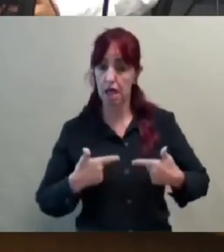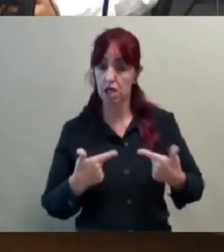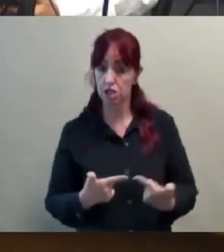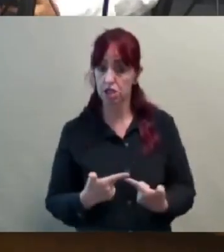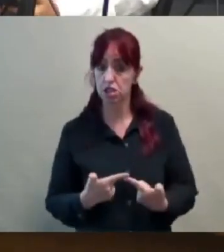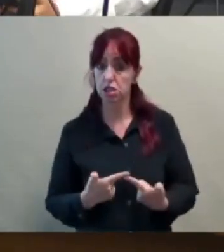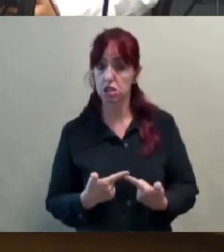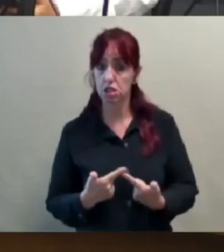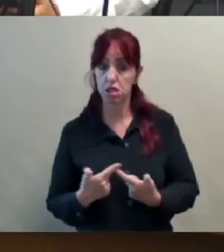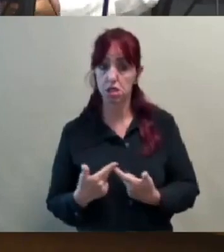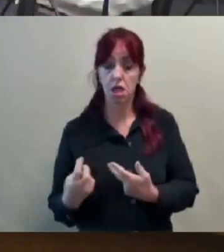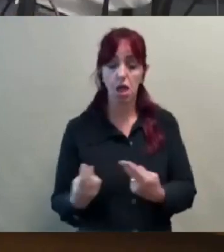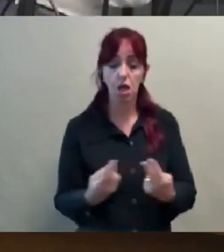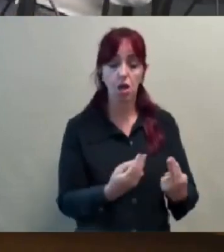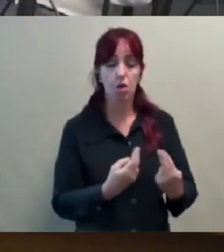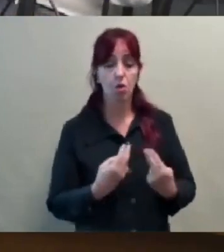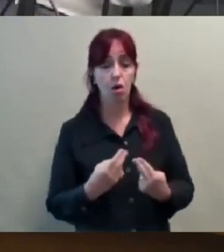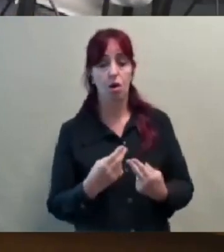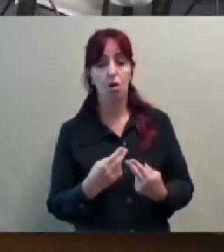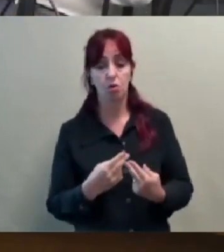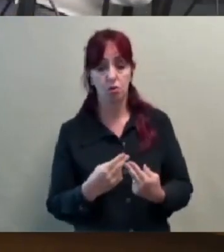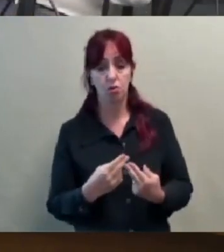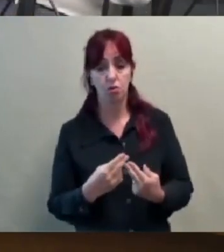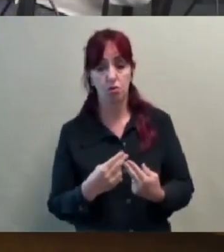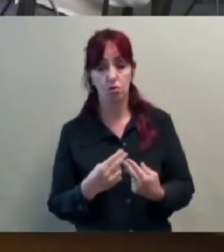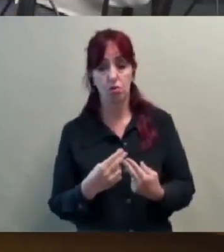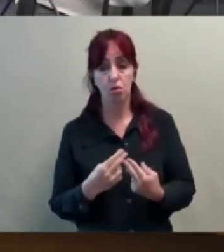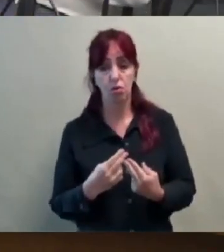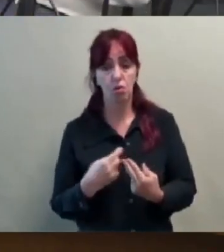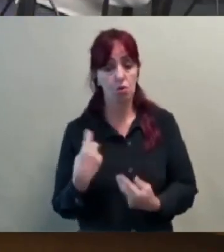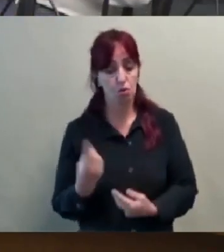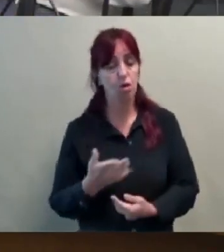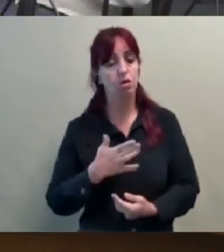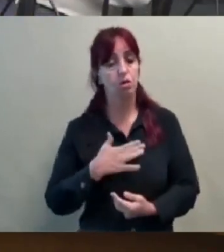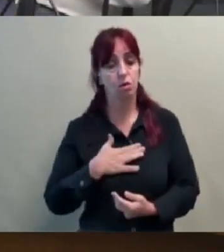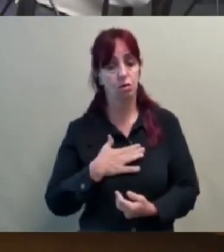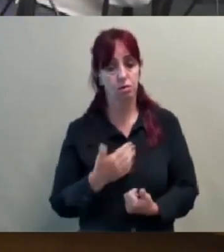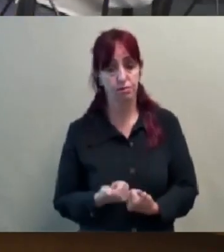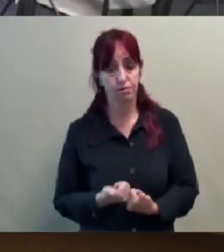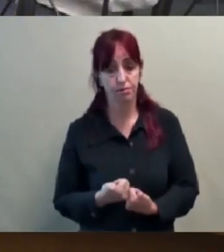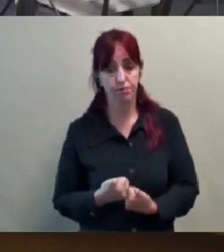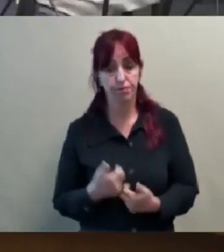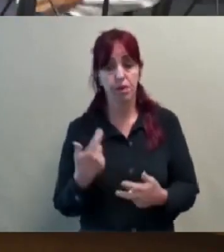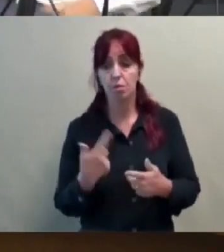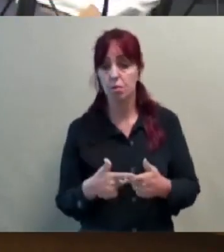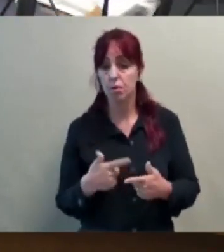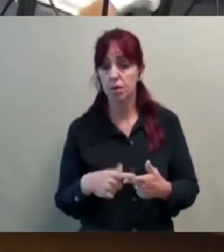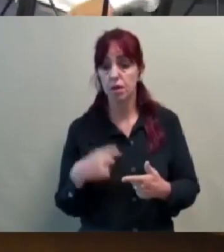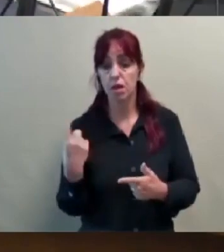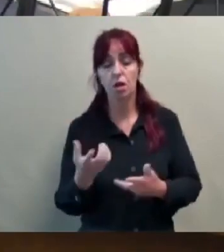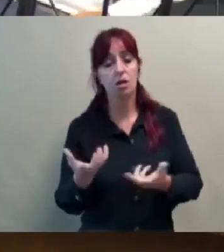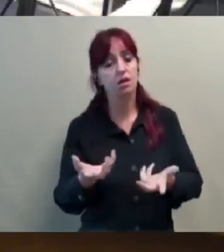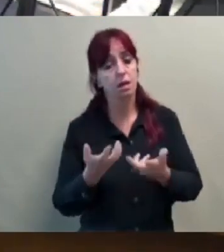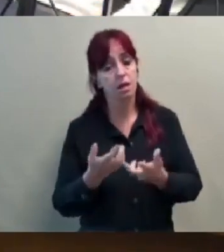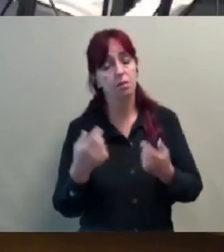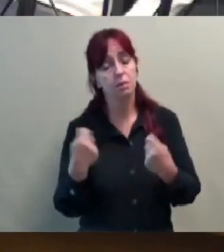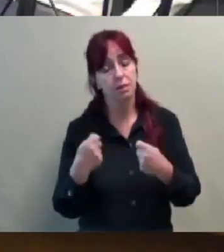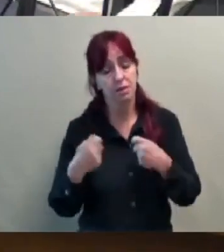forma que estão agindo conosco. Não espere. Por quê? Porque nós queremos ser